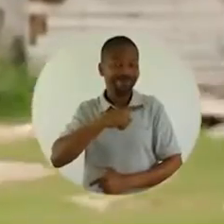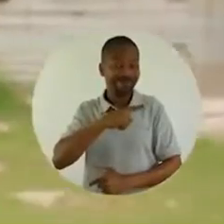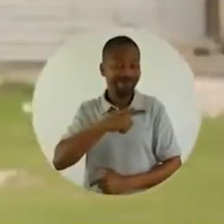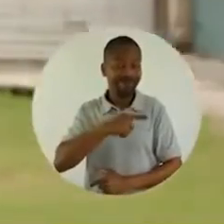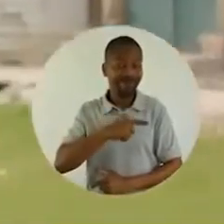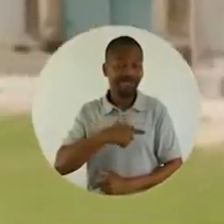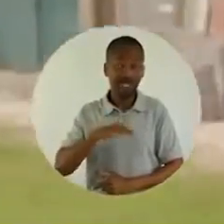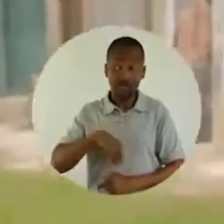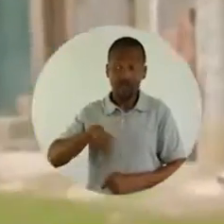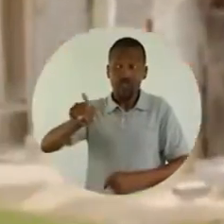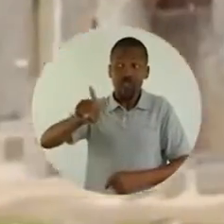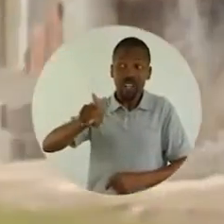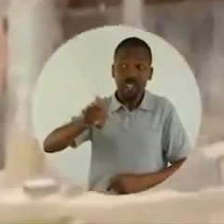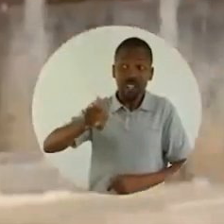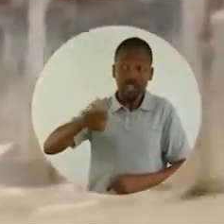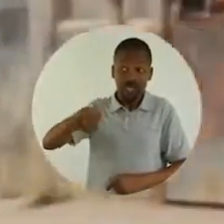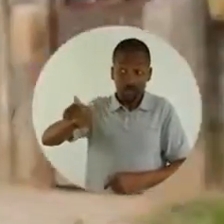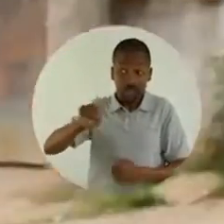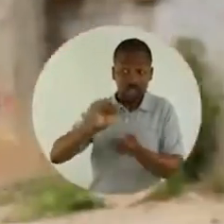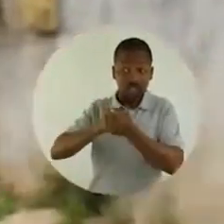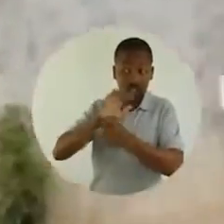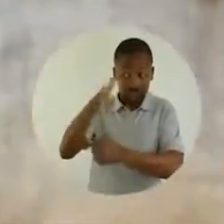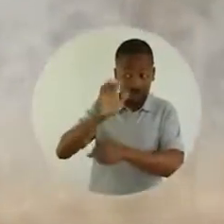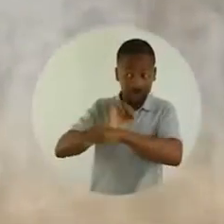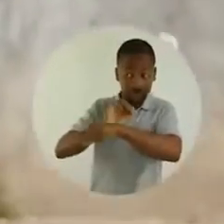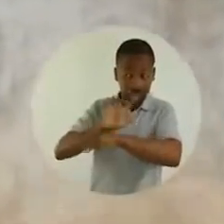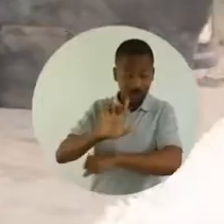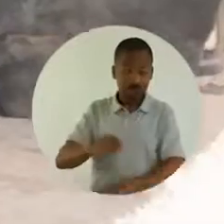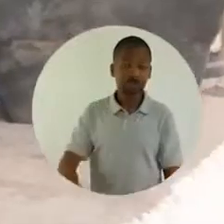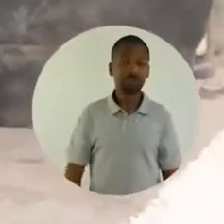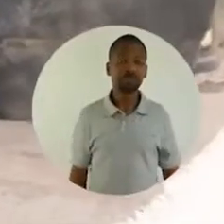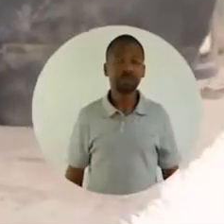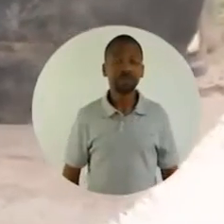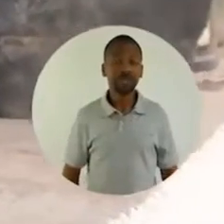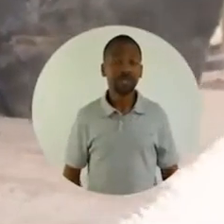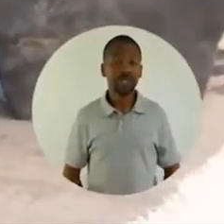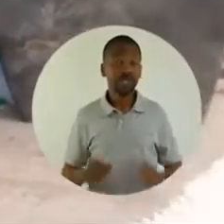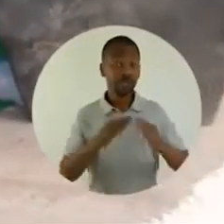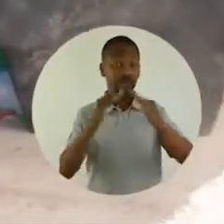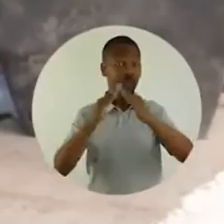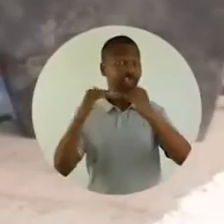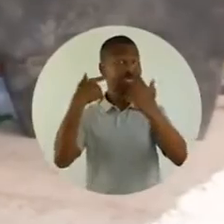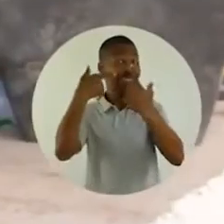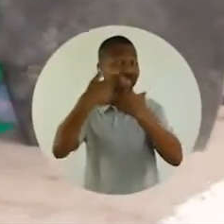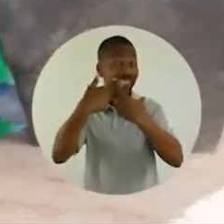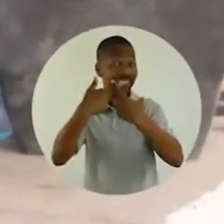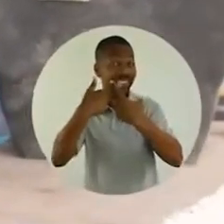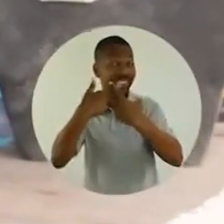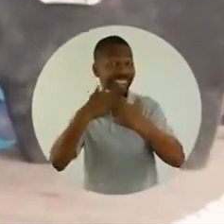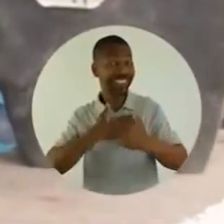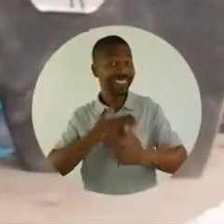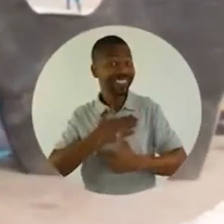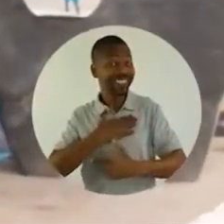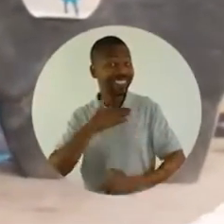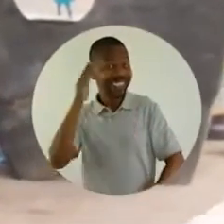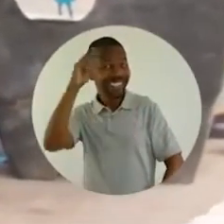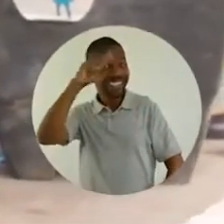Tia Vera tá aí? Vou aí, tá? Vou aí já. Eu encontrei todo mundo lá na igreja. Na igreja, né, meu